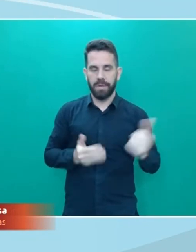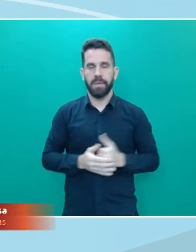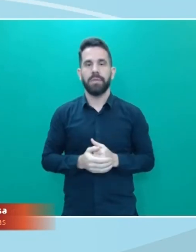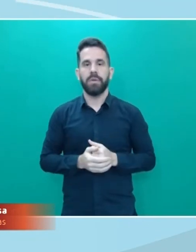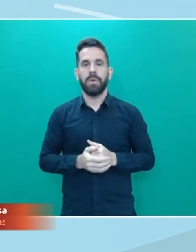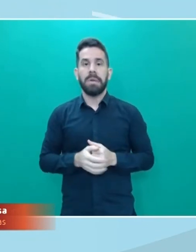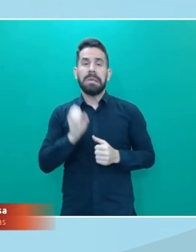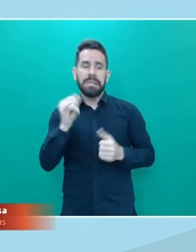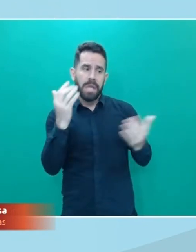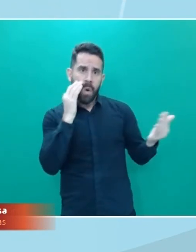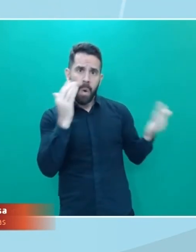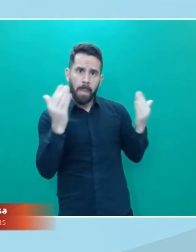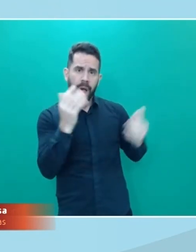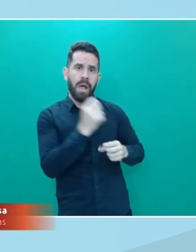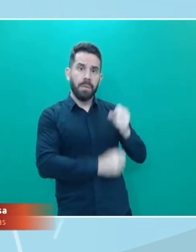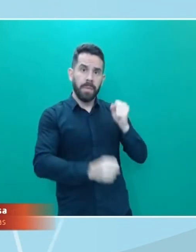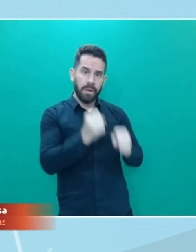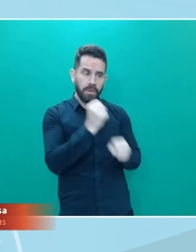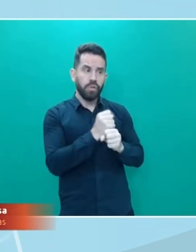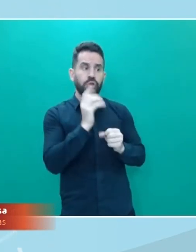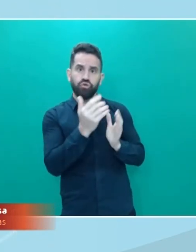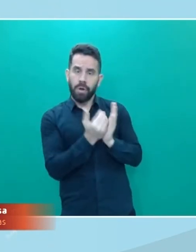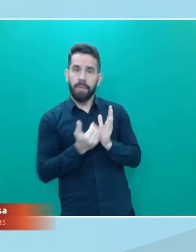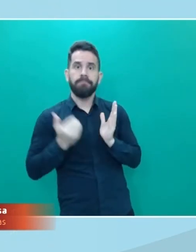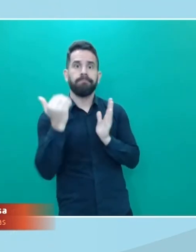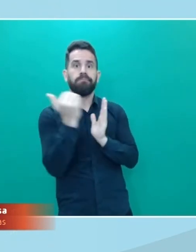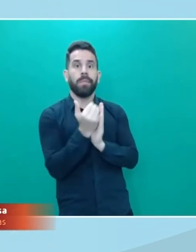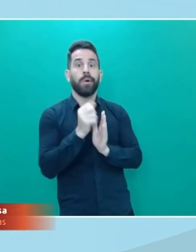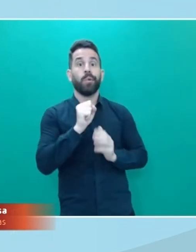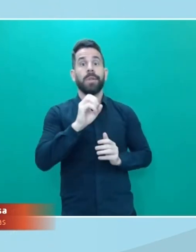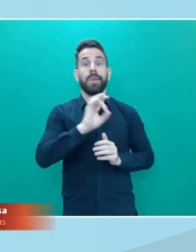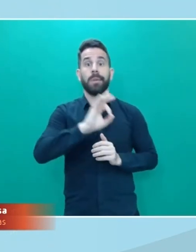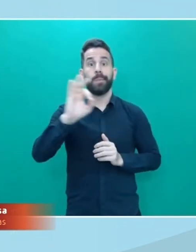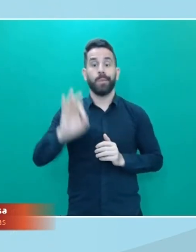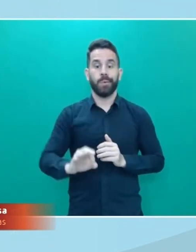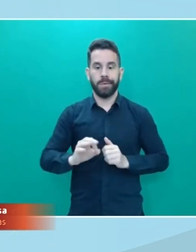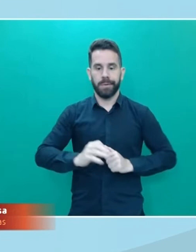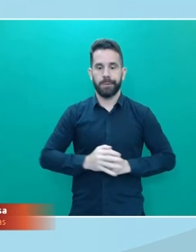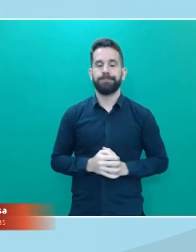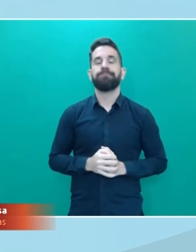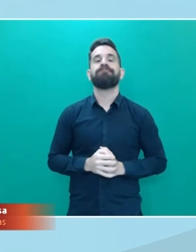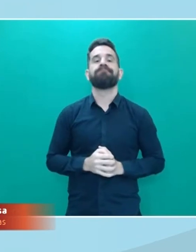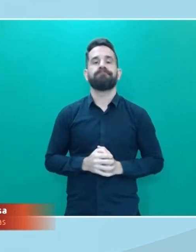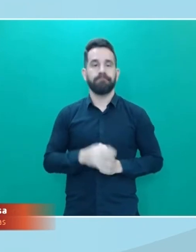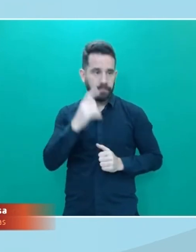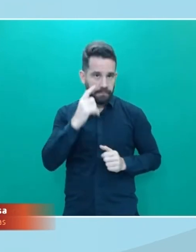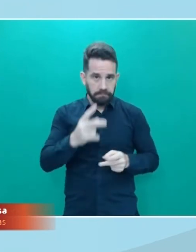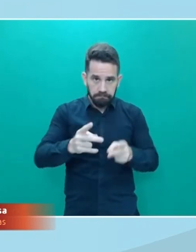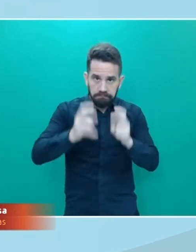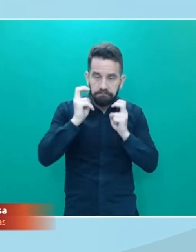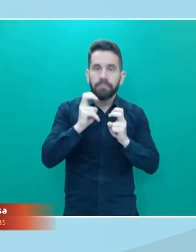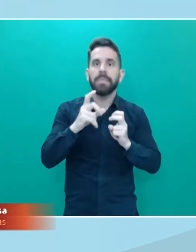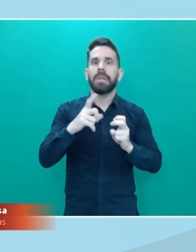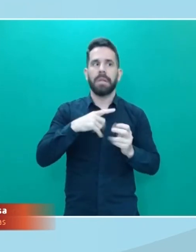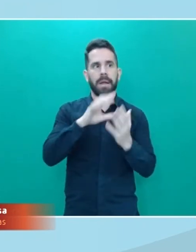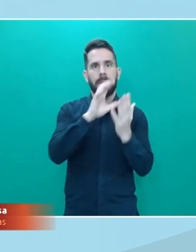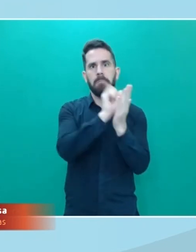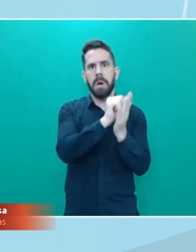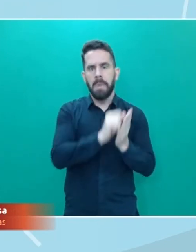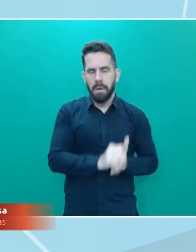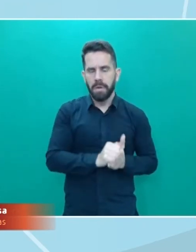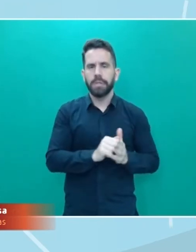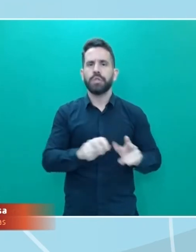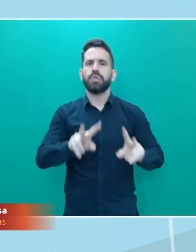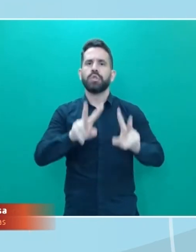já indicam uma alta de 80%. Então, a gente vê aumento dos registros, né, de casos de violência